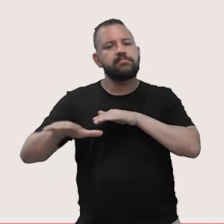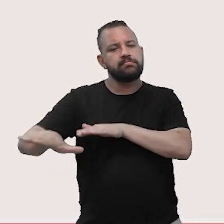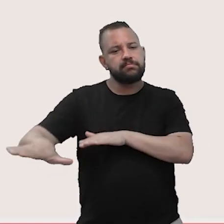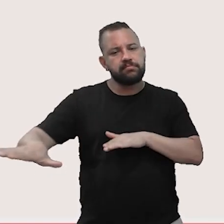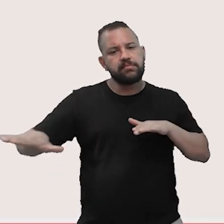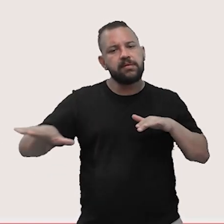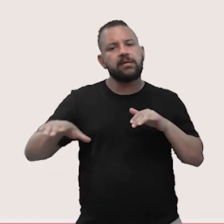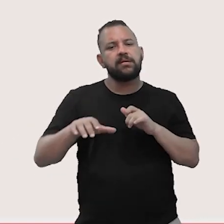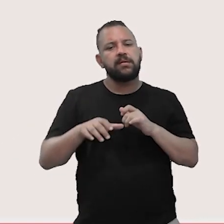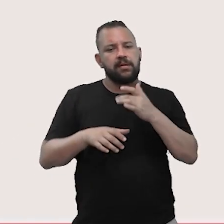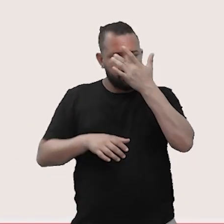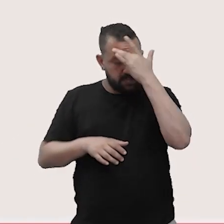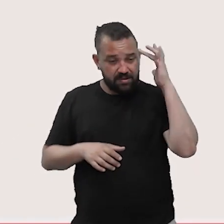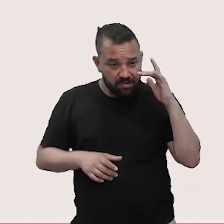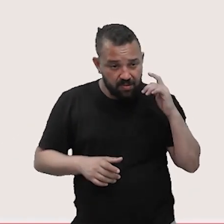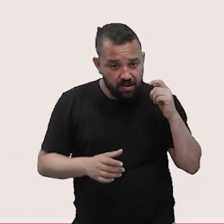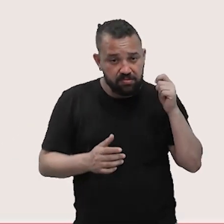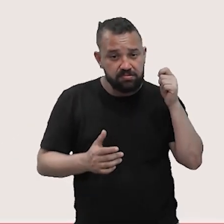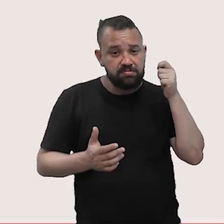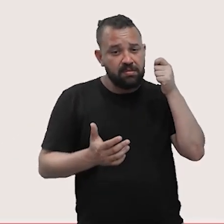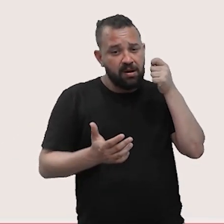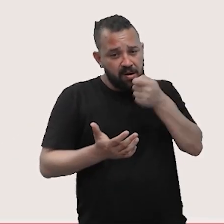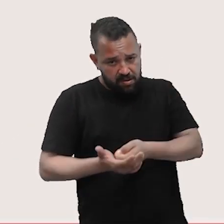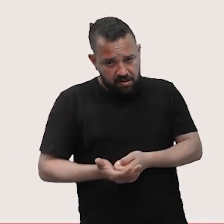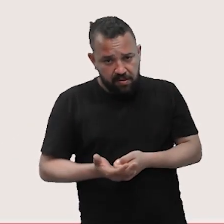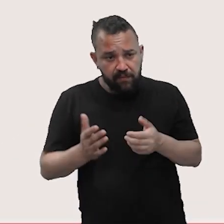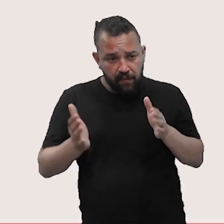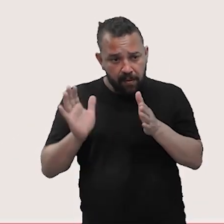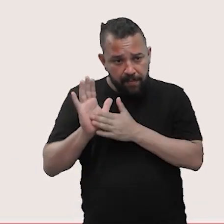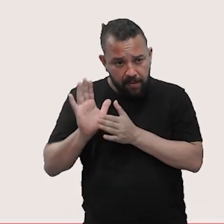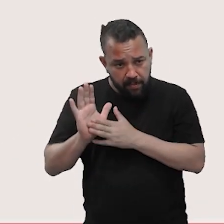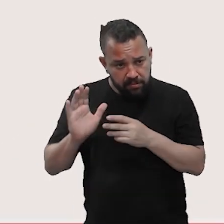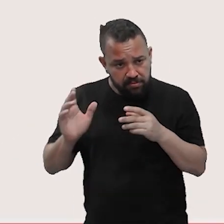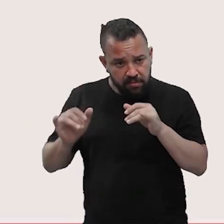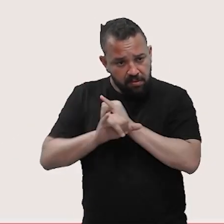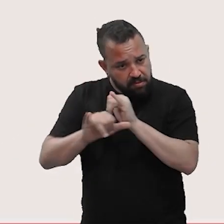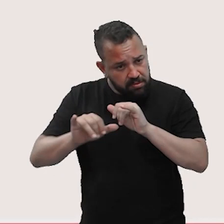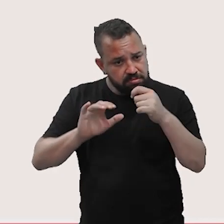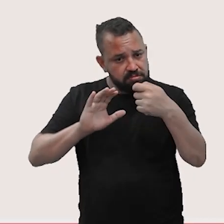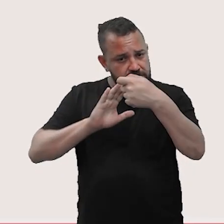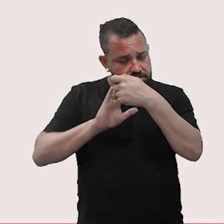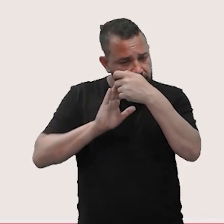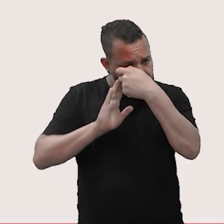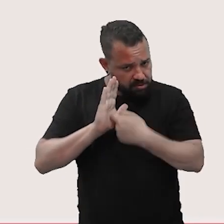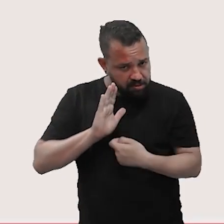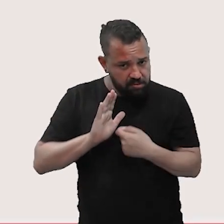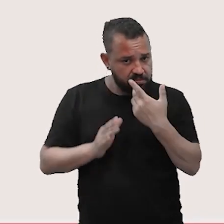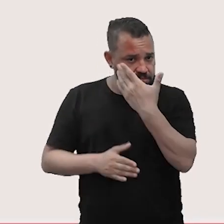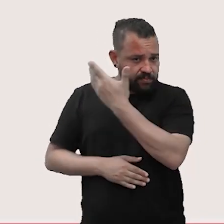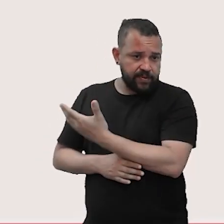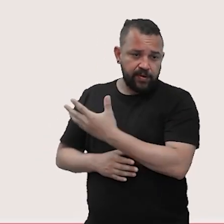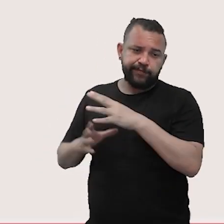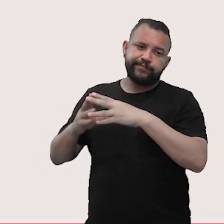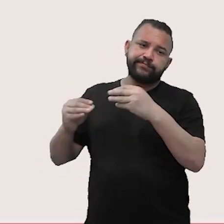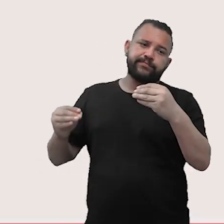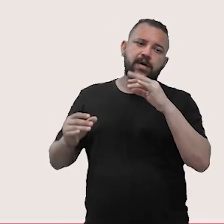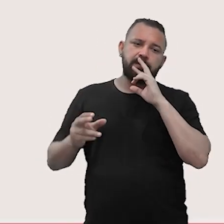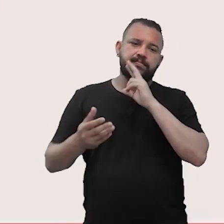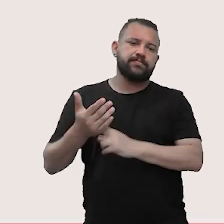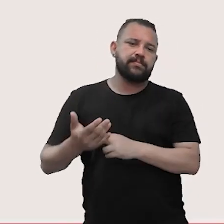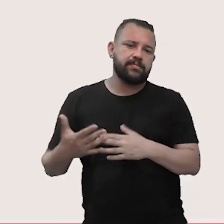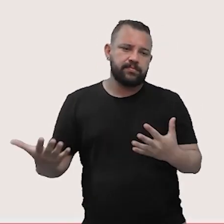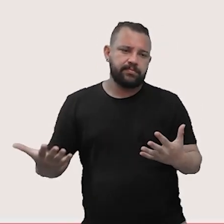autoridades competentes. Foi o propósito comunicativo desse texto? Não. Então isso aqui, ó, fugiu a resposta, né? O